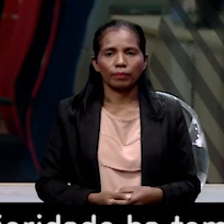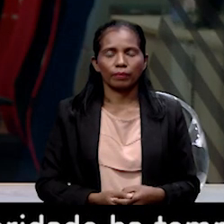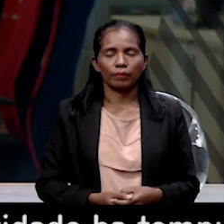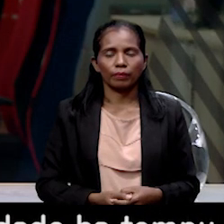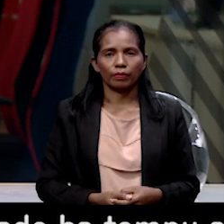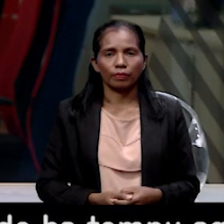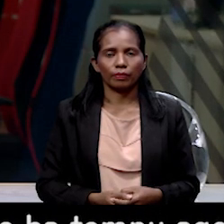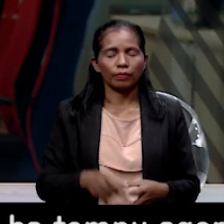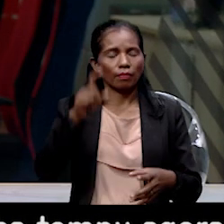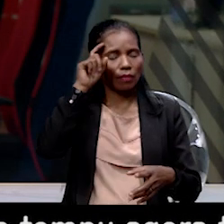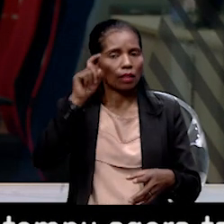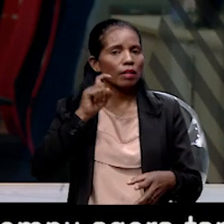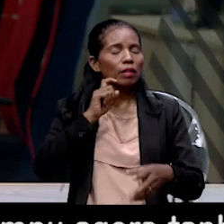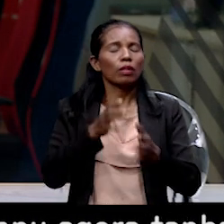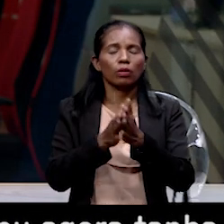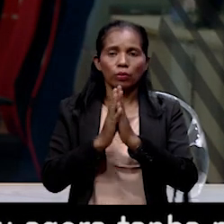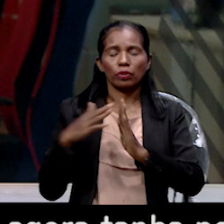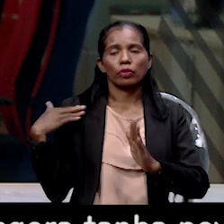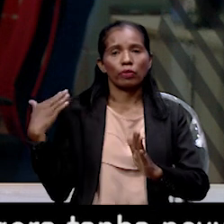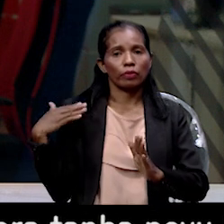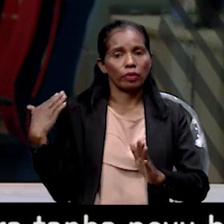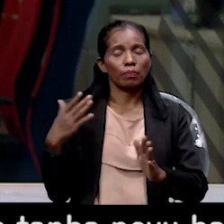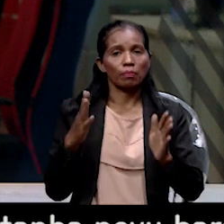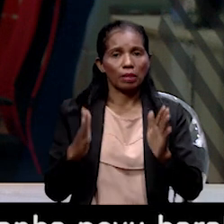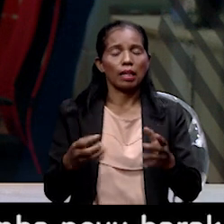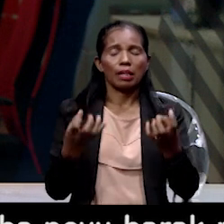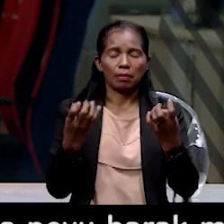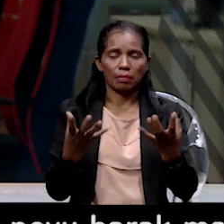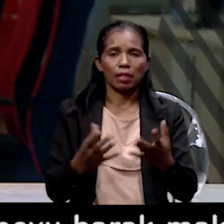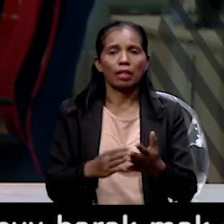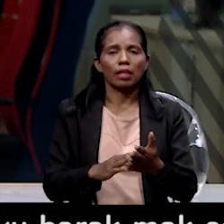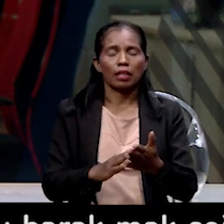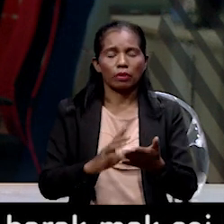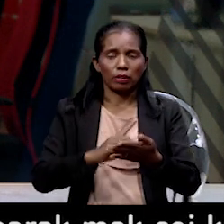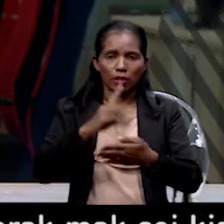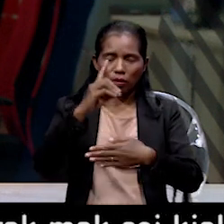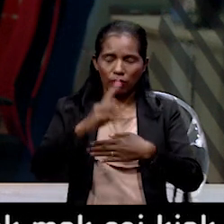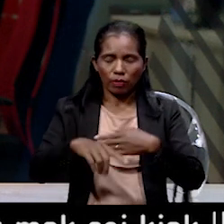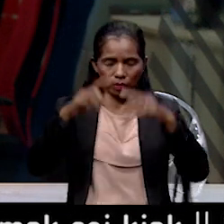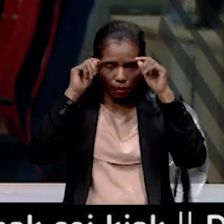Kerala Shanana Gusmão, o su juventude sira a tu aprende barak ou de desenvolve Timor-Leste.